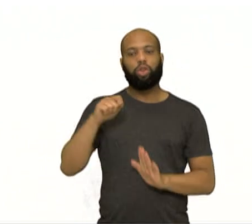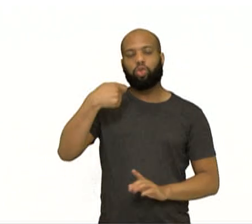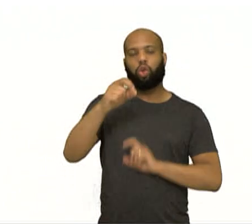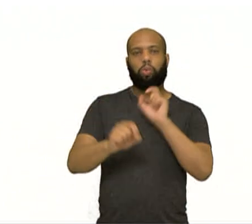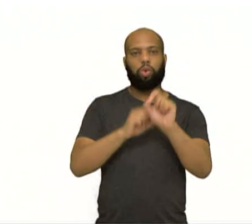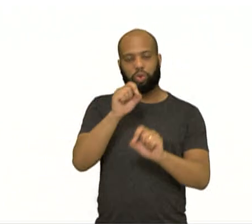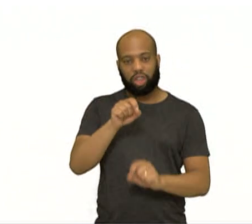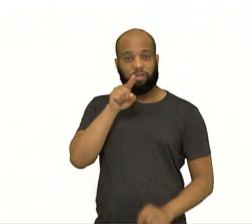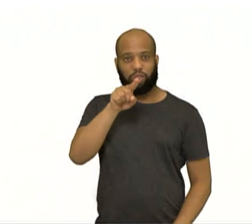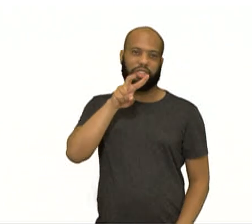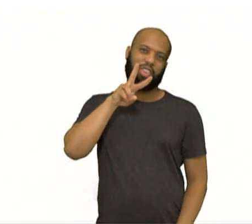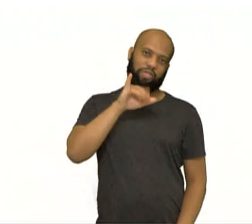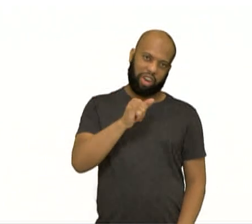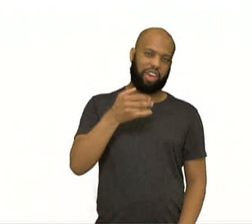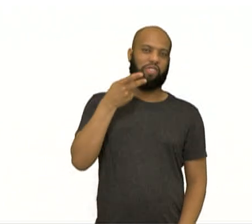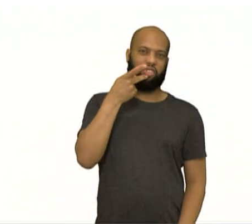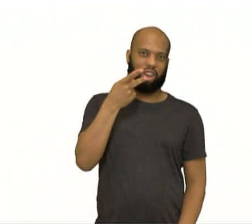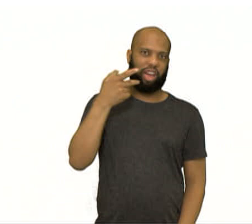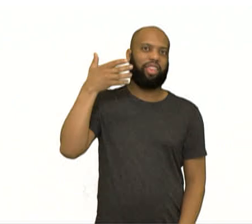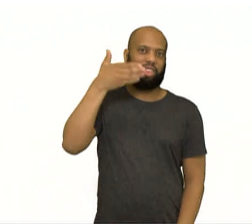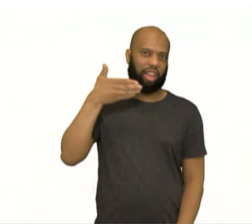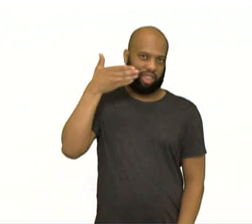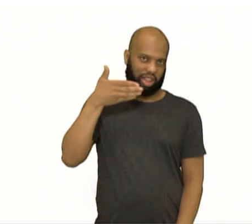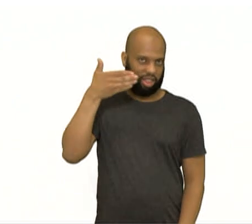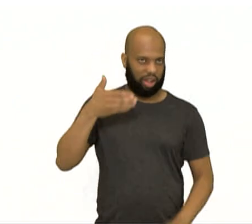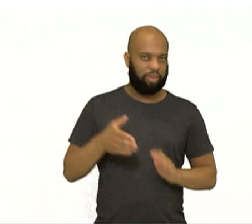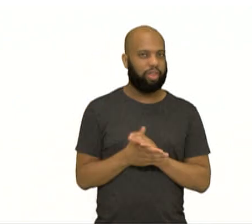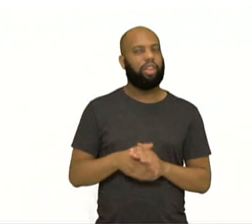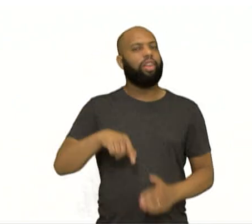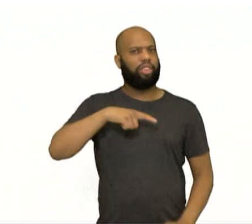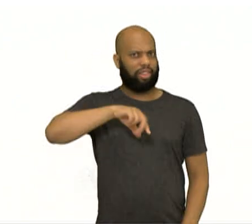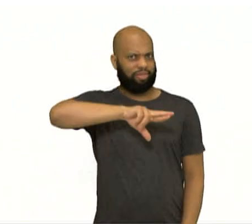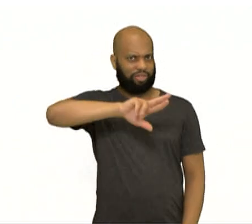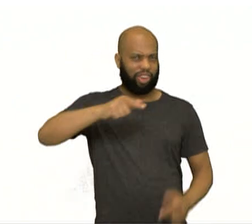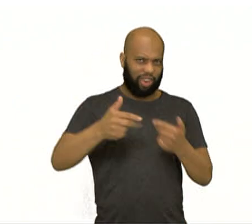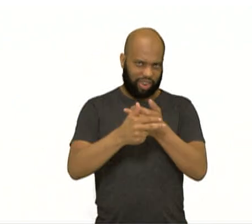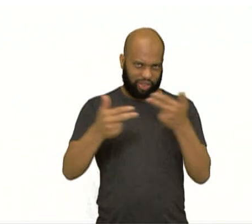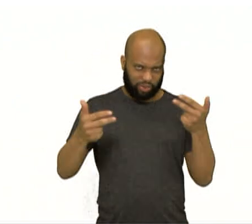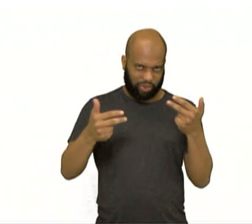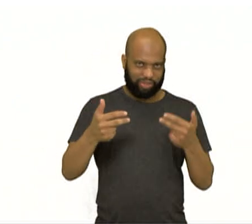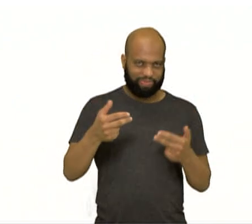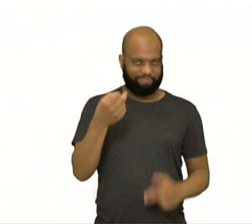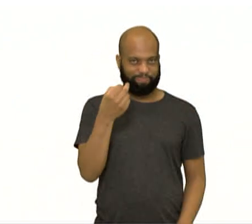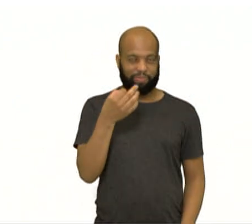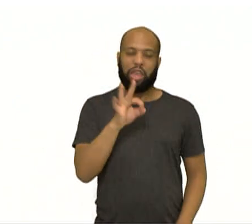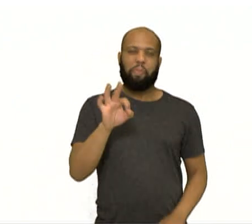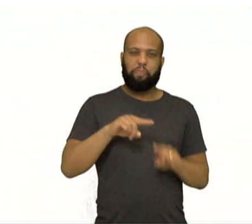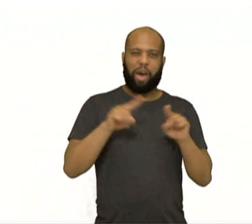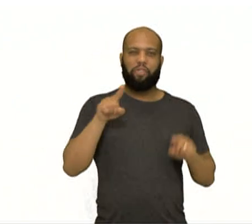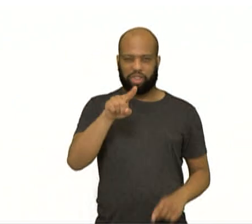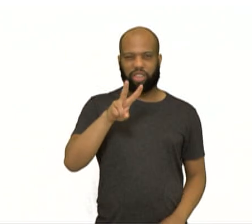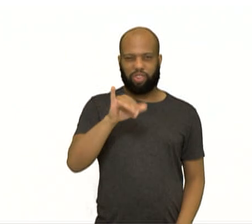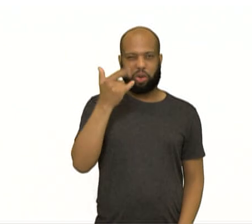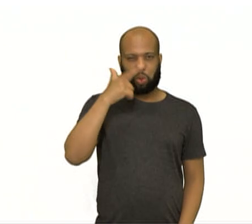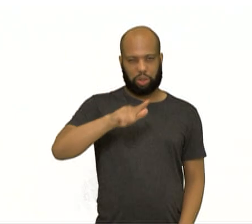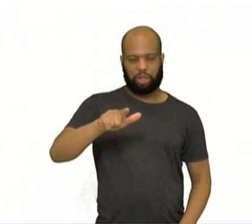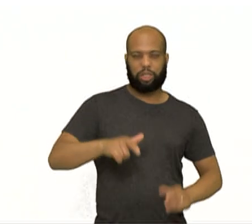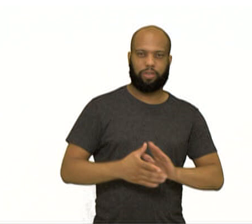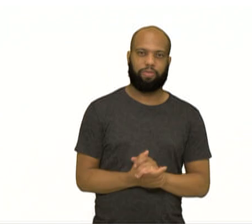discussão. Bastante coisa, né? Bastante. Mas vocês vão me acompanhar. Vamos sim, tranquilo, né?